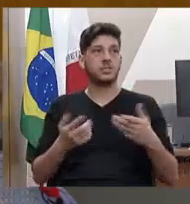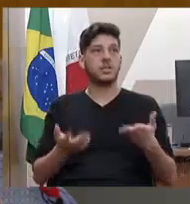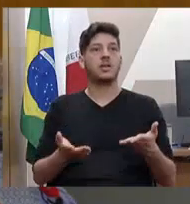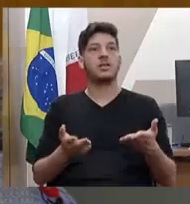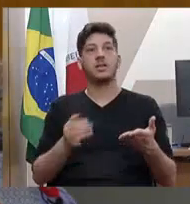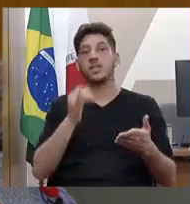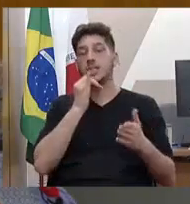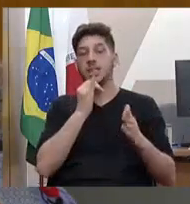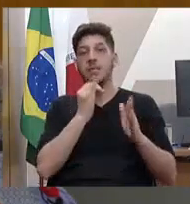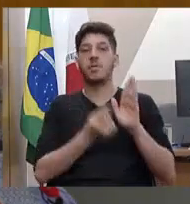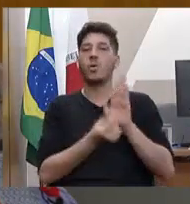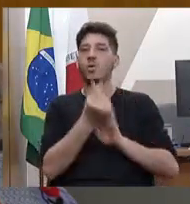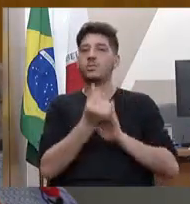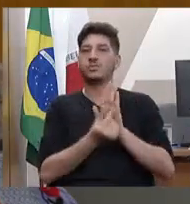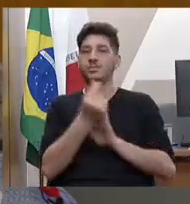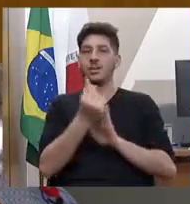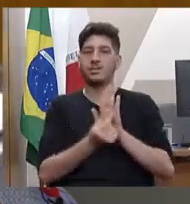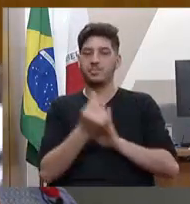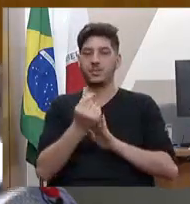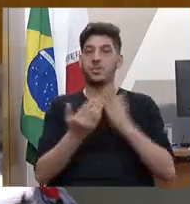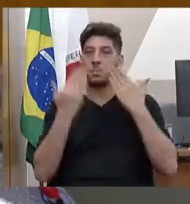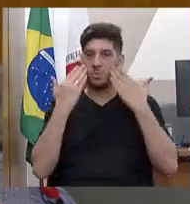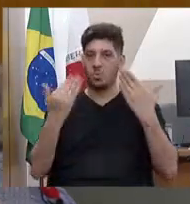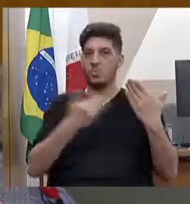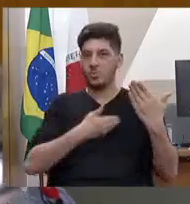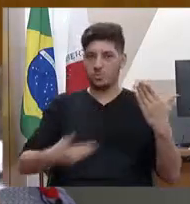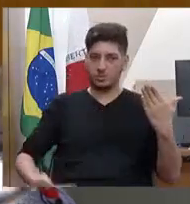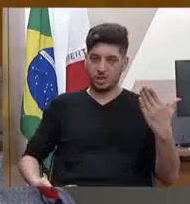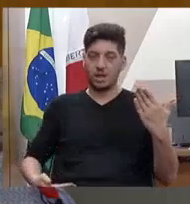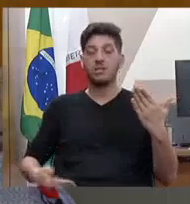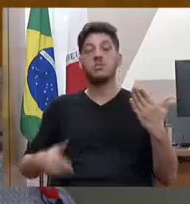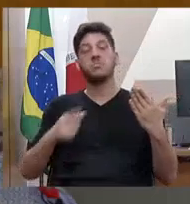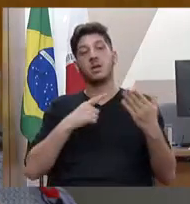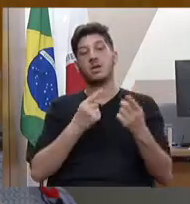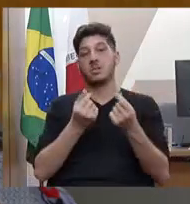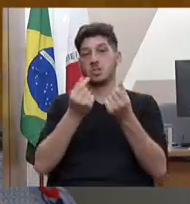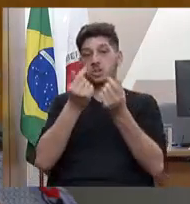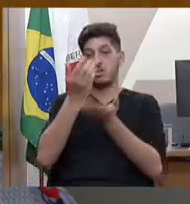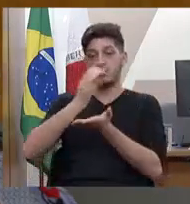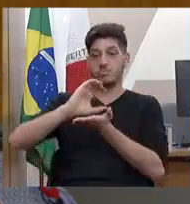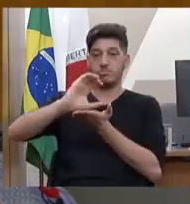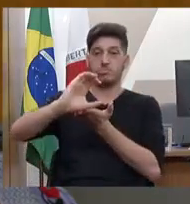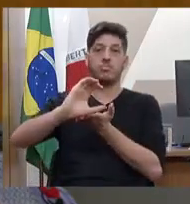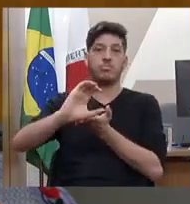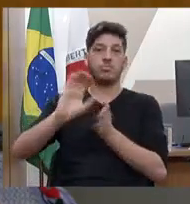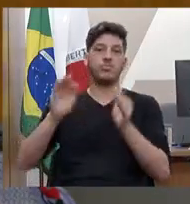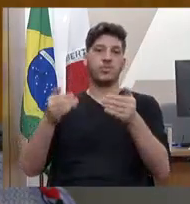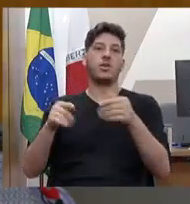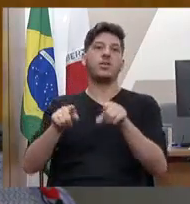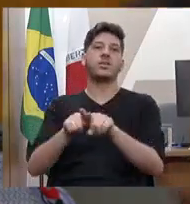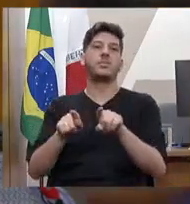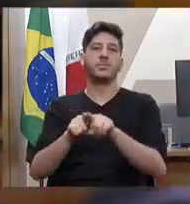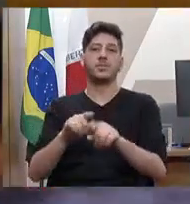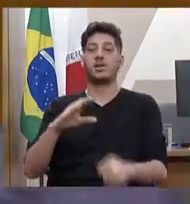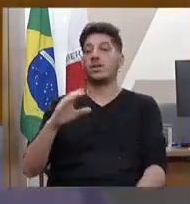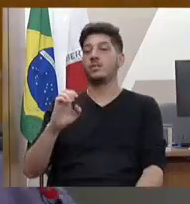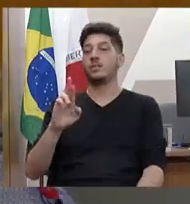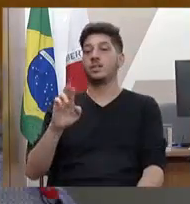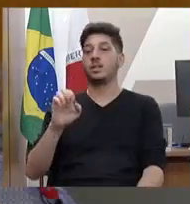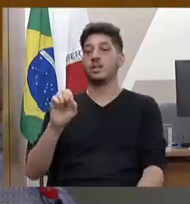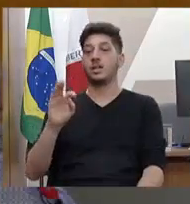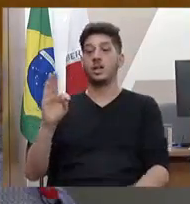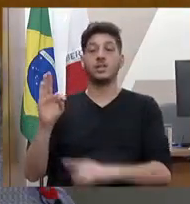no orçamento Público do Estado ter recursos financeiros para isso né o cerest